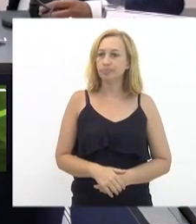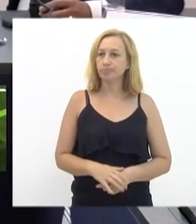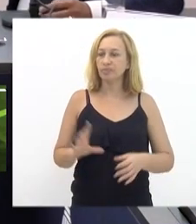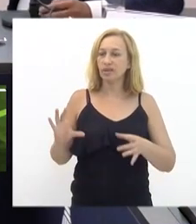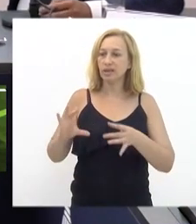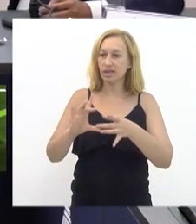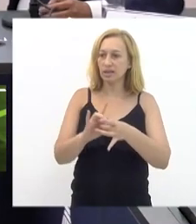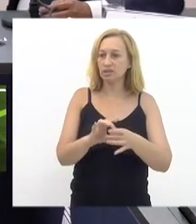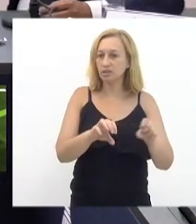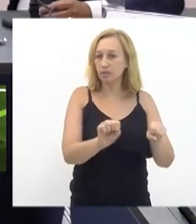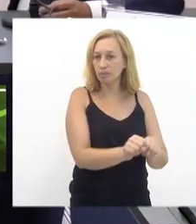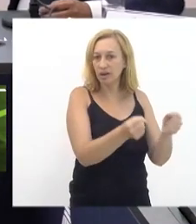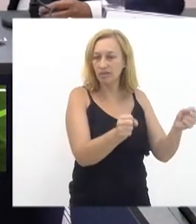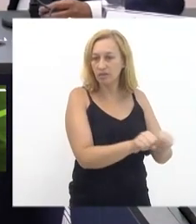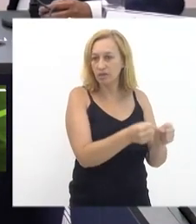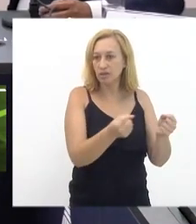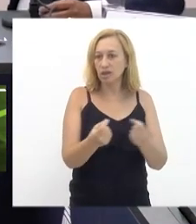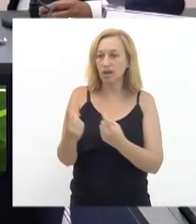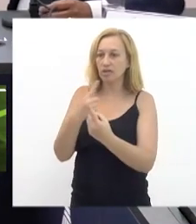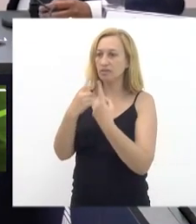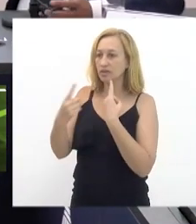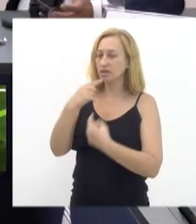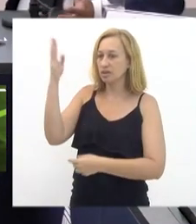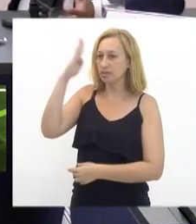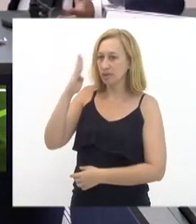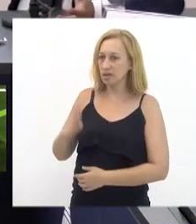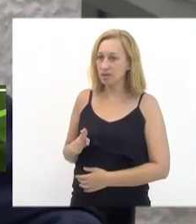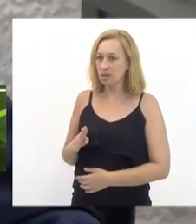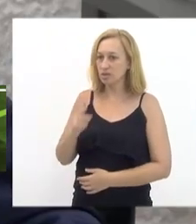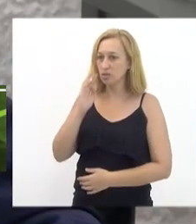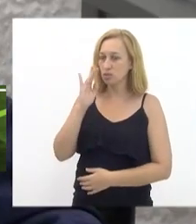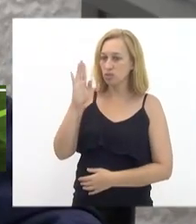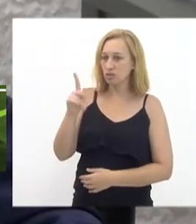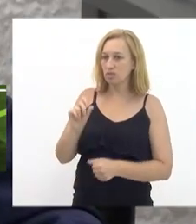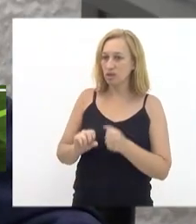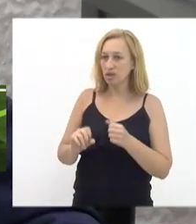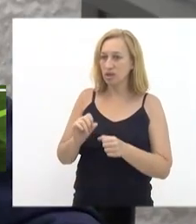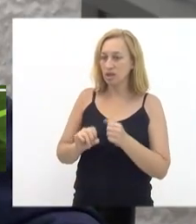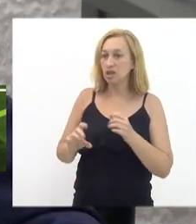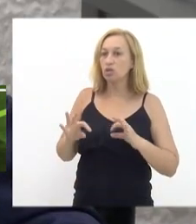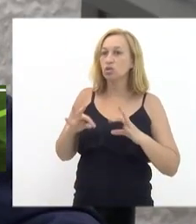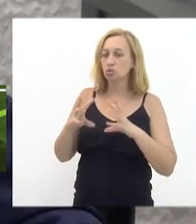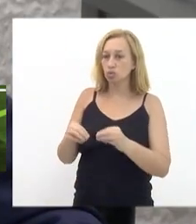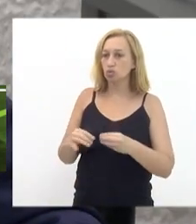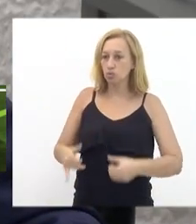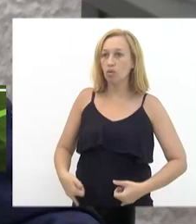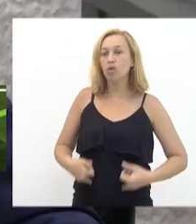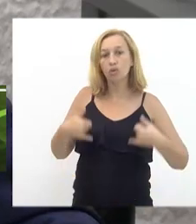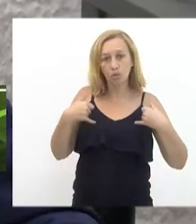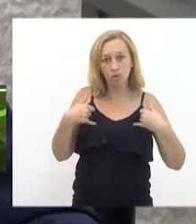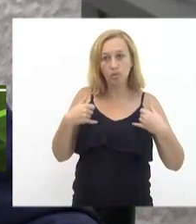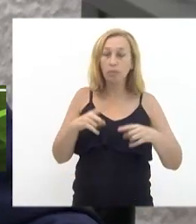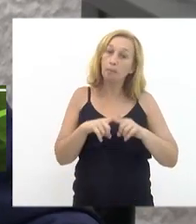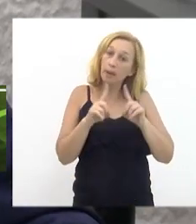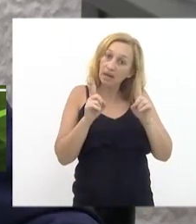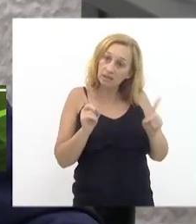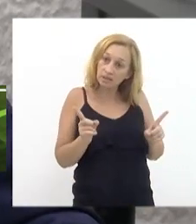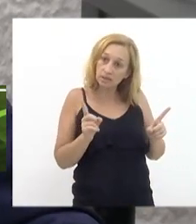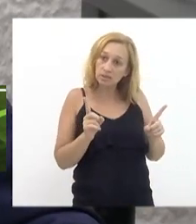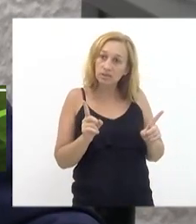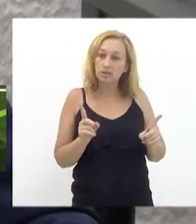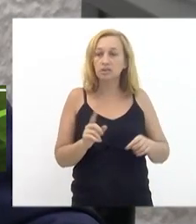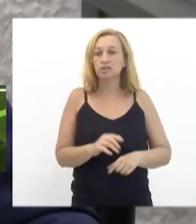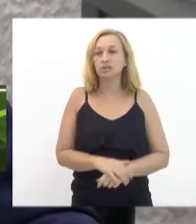Pavuna Avenida Brasil para nós seria um sonho fazer tudo Poxa técnico seria para nós assim um orgulho mas